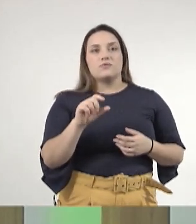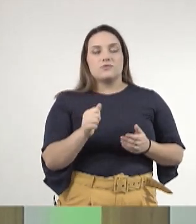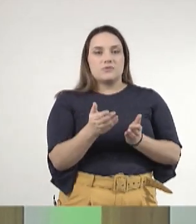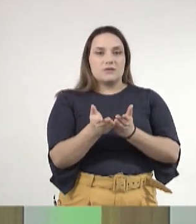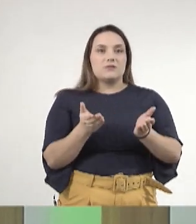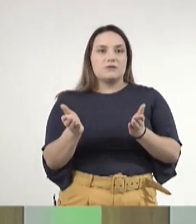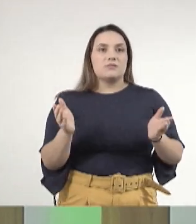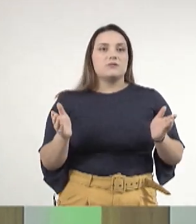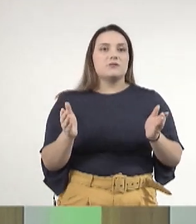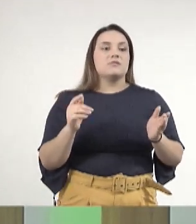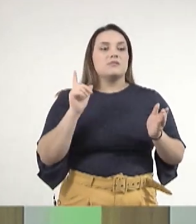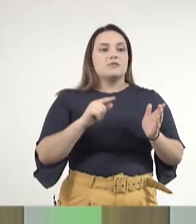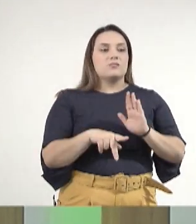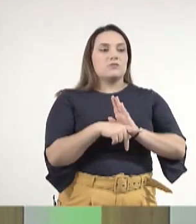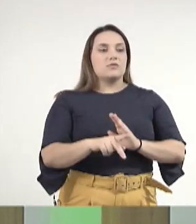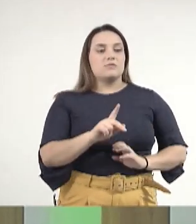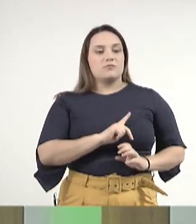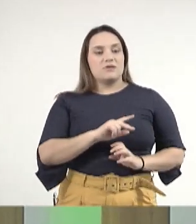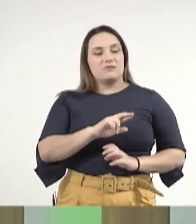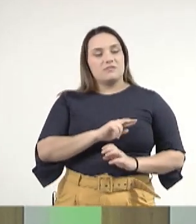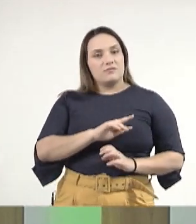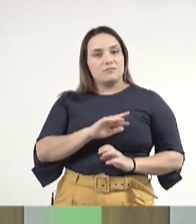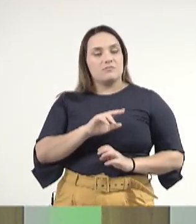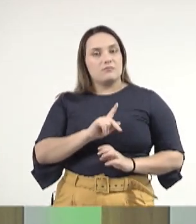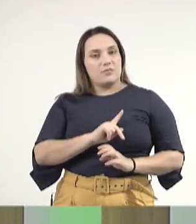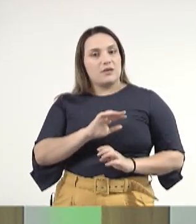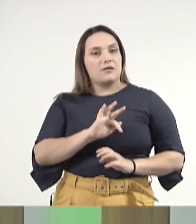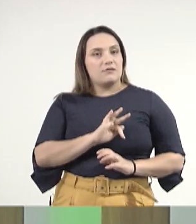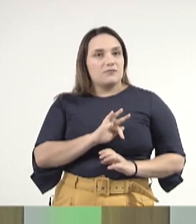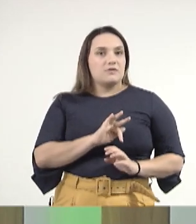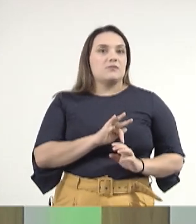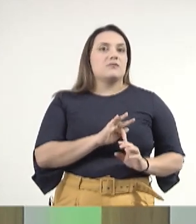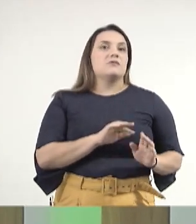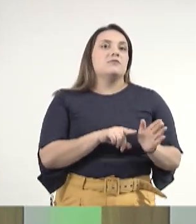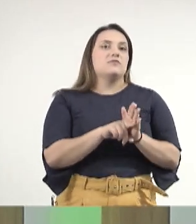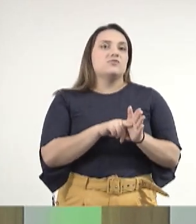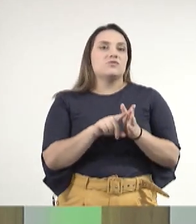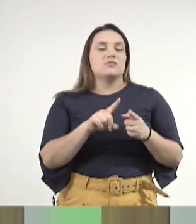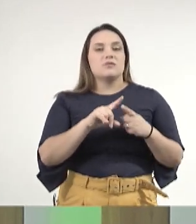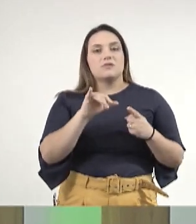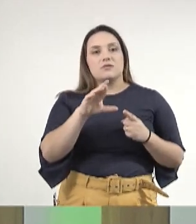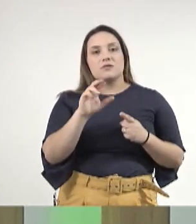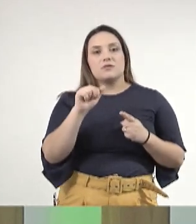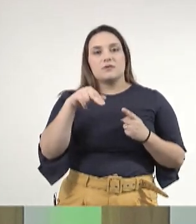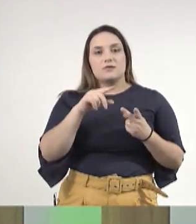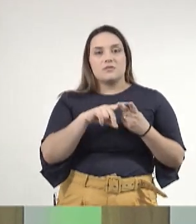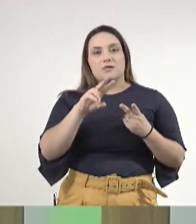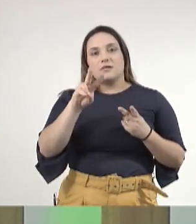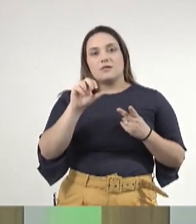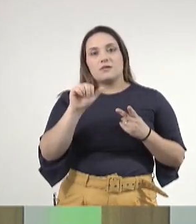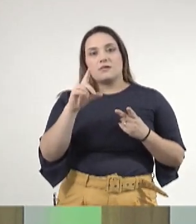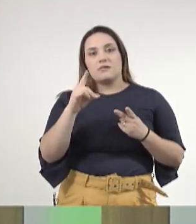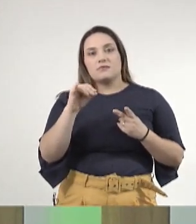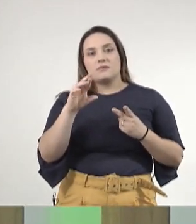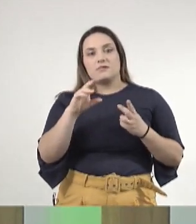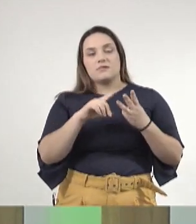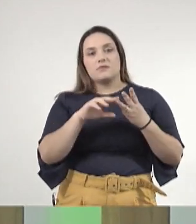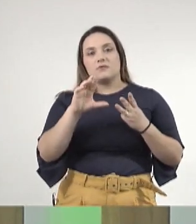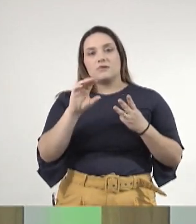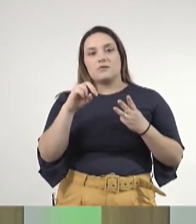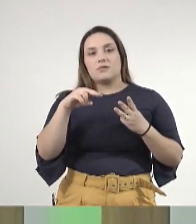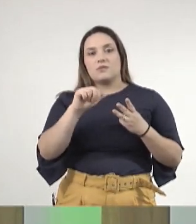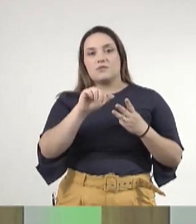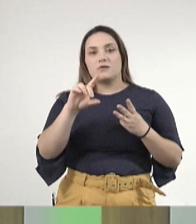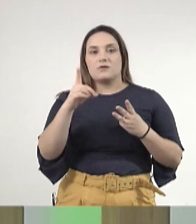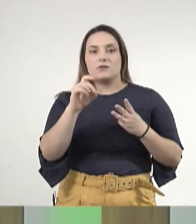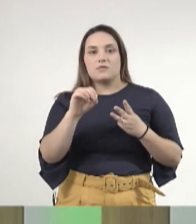uma operação da Polícia Federal que investiga Irã Coelho das Neves, Valdir Neves Barbosa e Ronaldo Chadid, que são